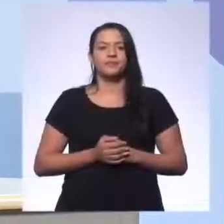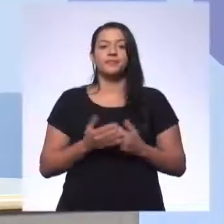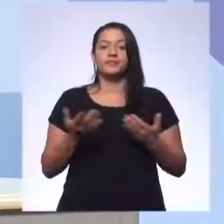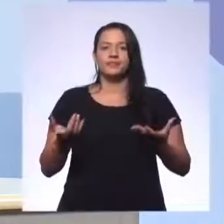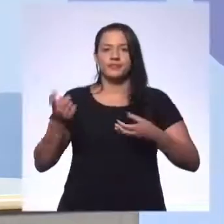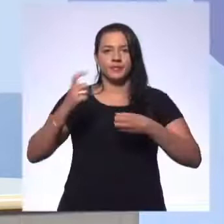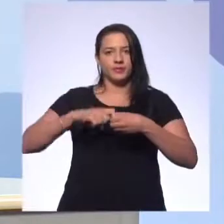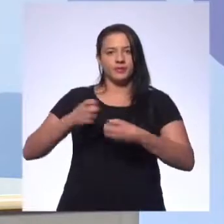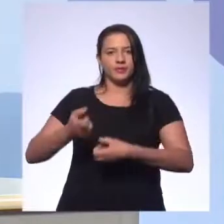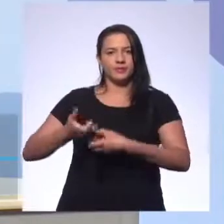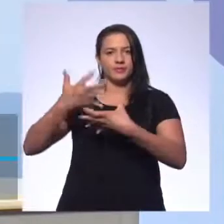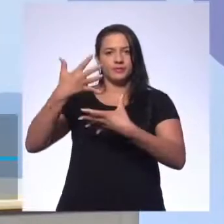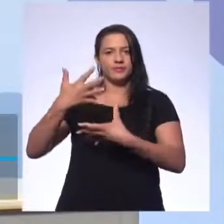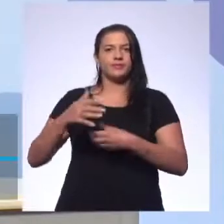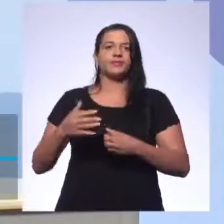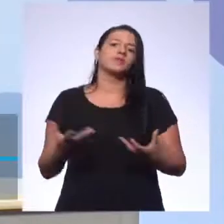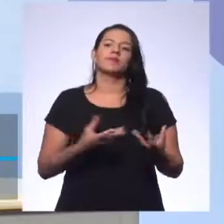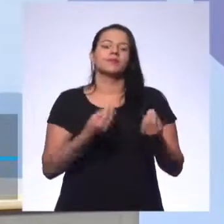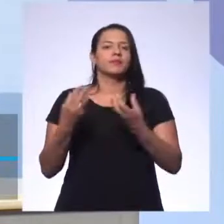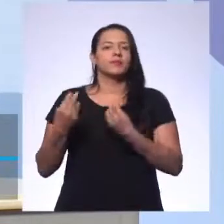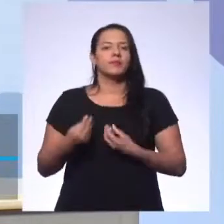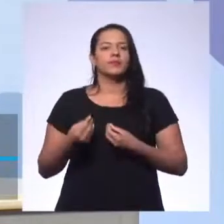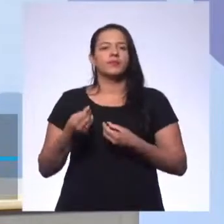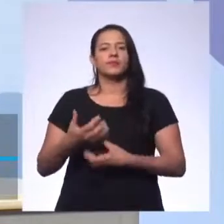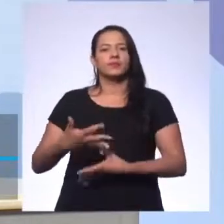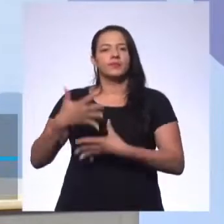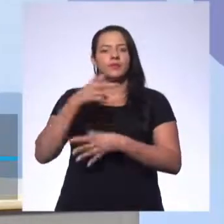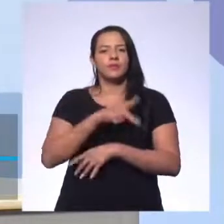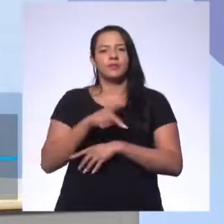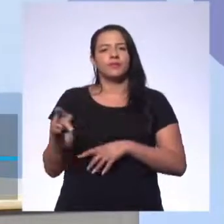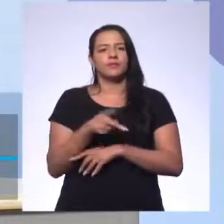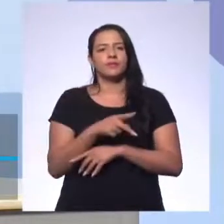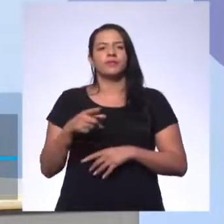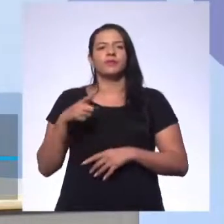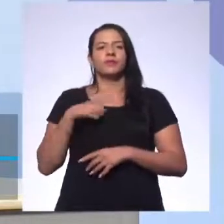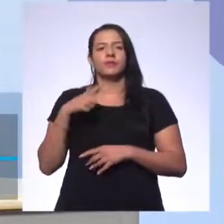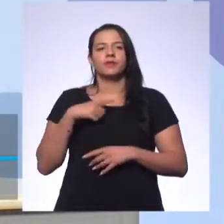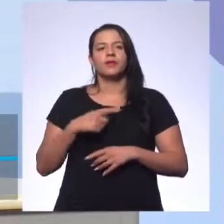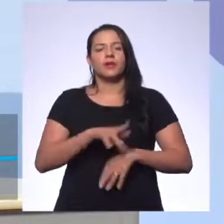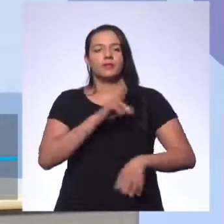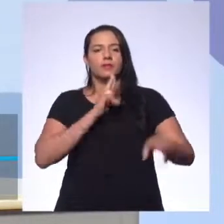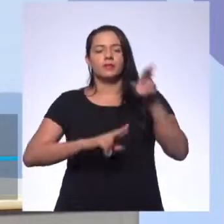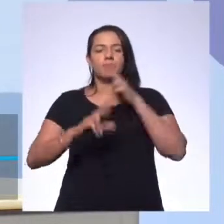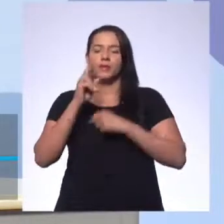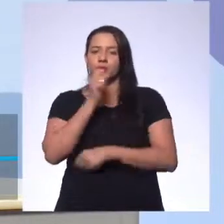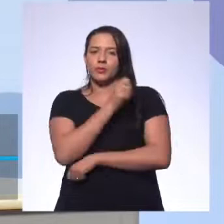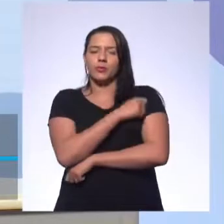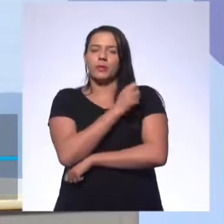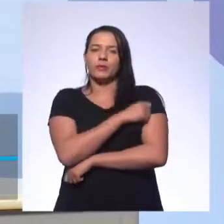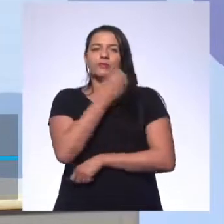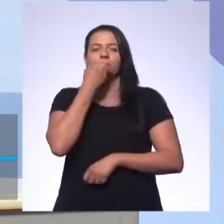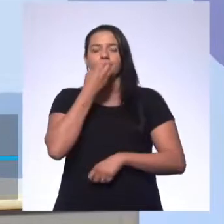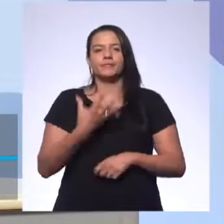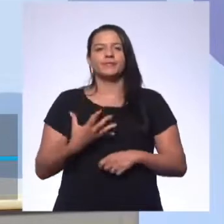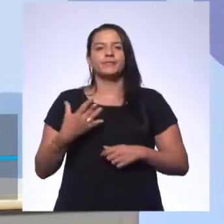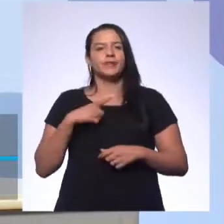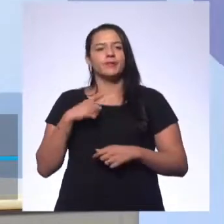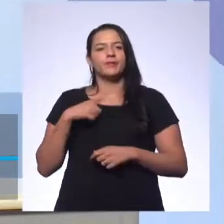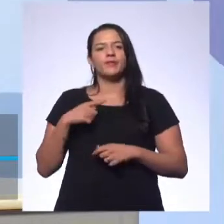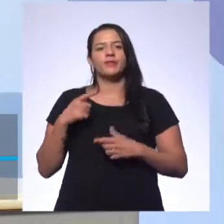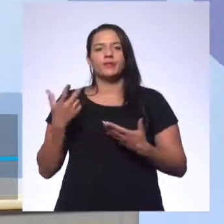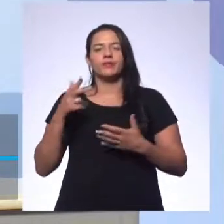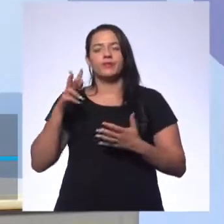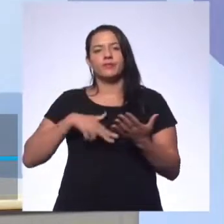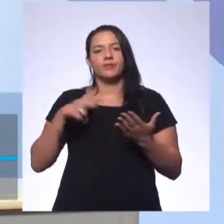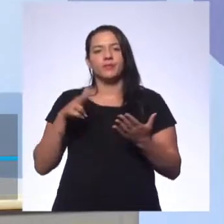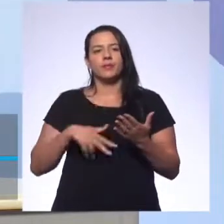Retomando aqui o chat, Daniela, bastante interação dos professores, né? Trazendo as respostas dos alunos. Aqui eu vou ler uma para vocês. A